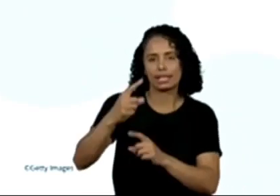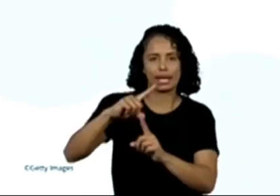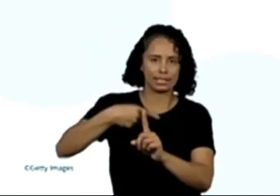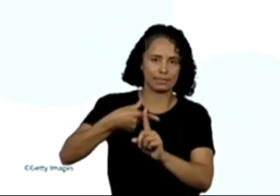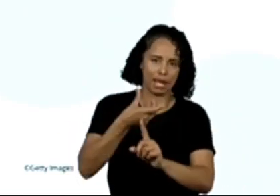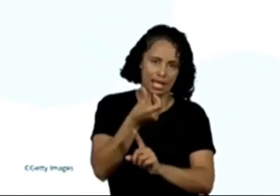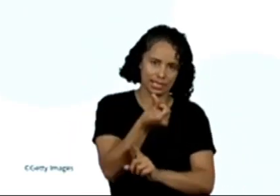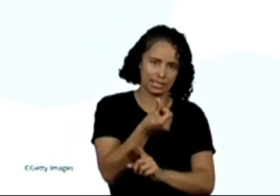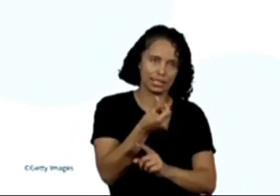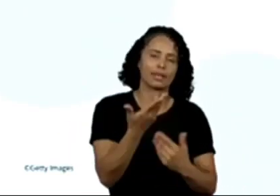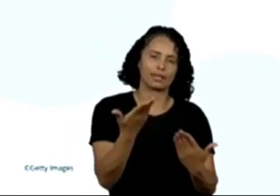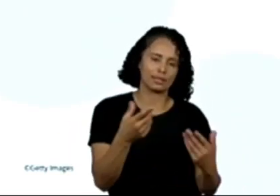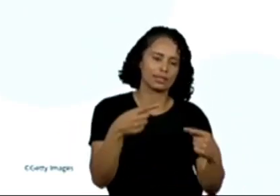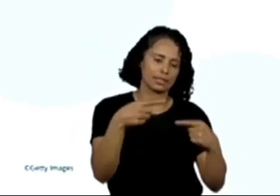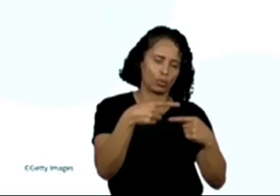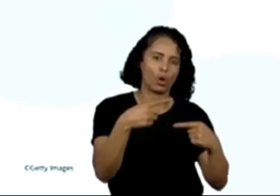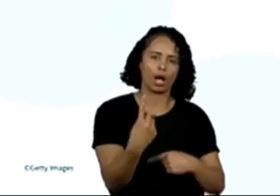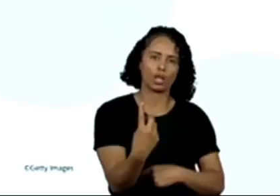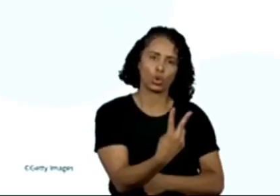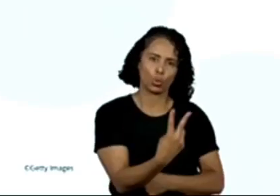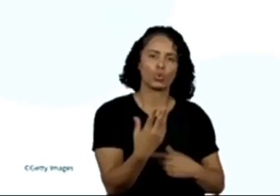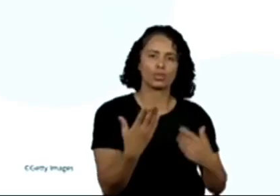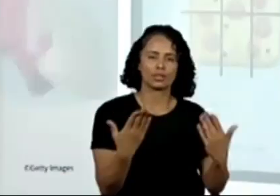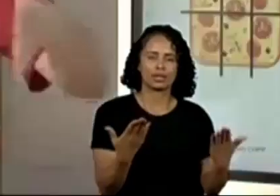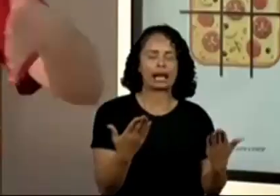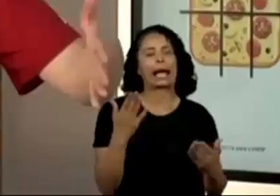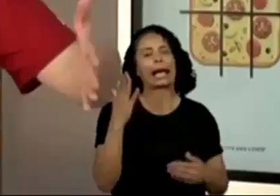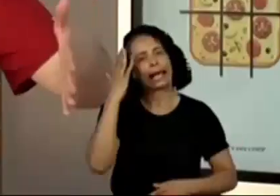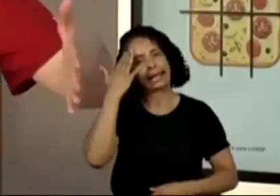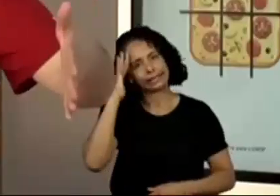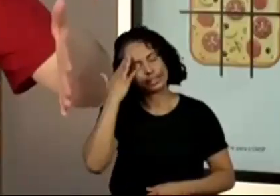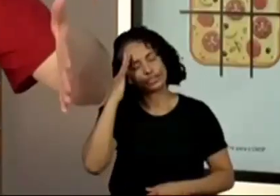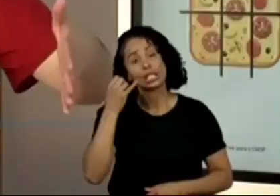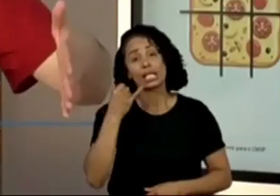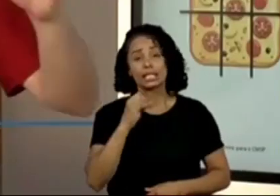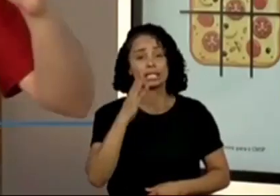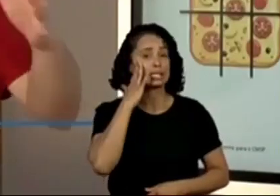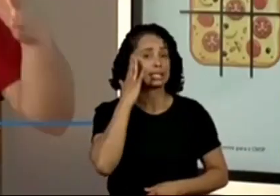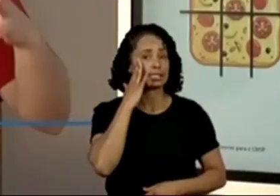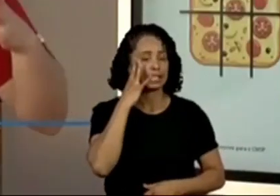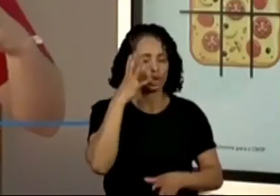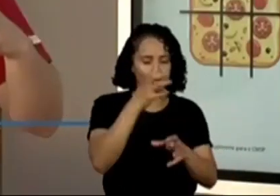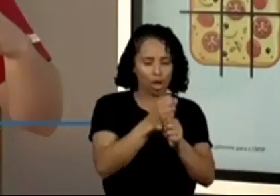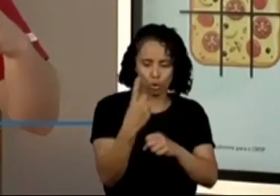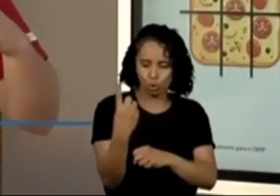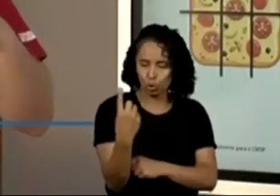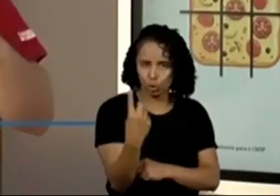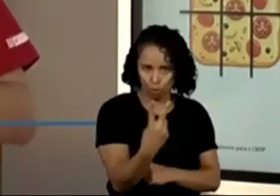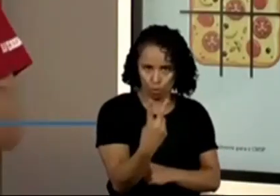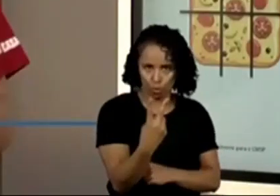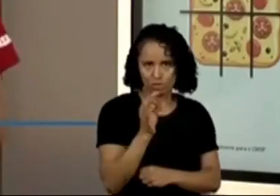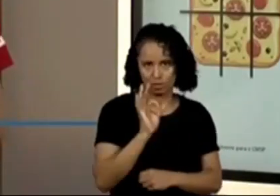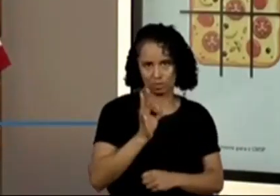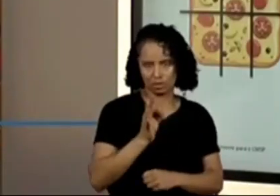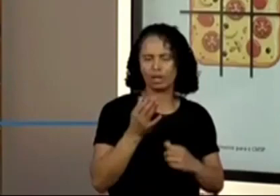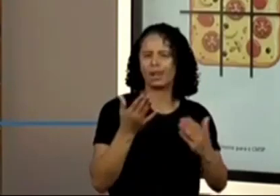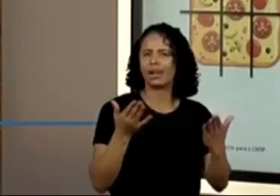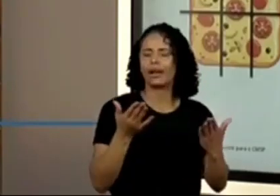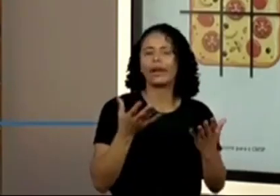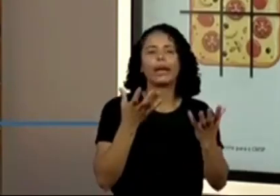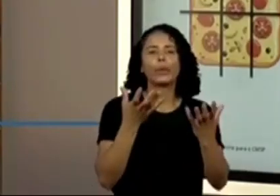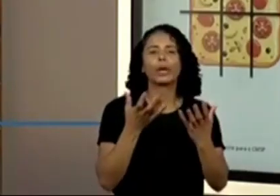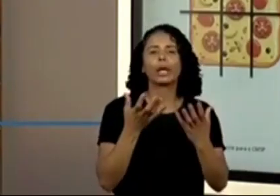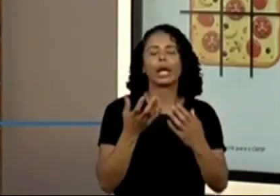falando 12 pedaços. Então, se eu sei que é 12, Joelson. 12. Eu sei que é 12. 12 pedaços. Eu quero a